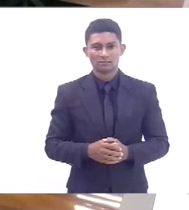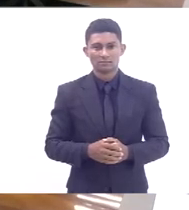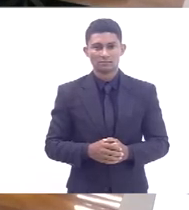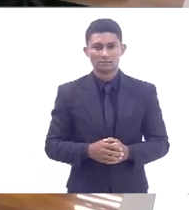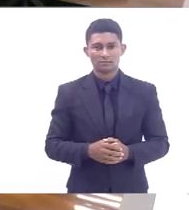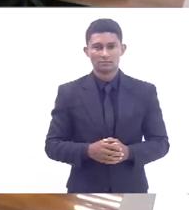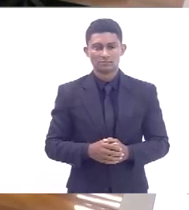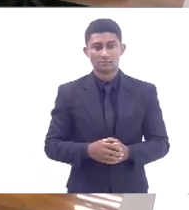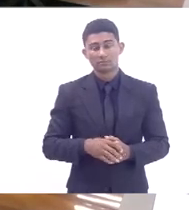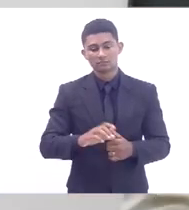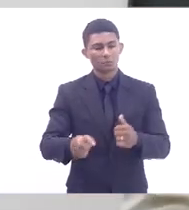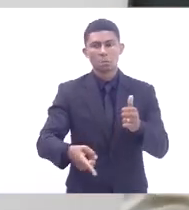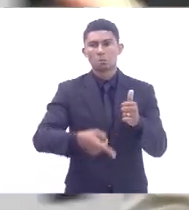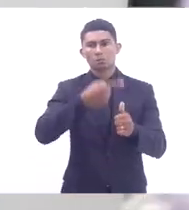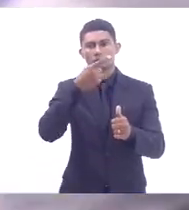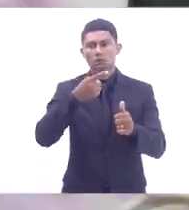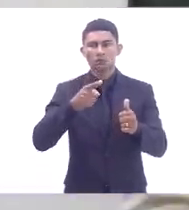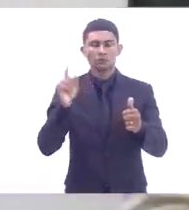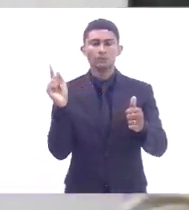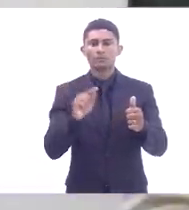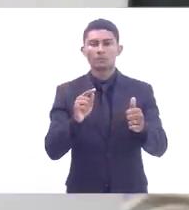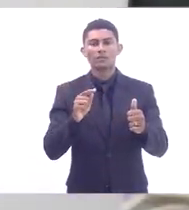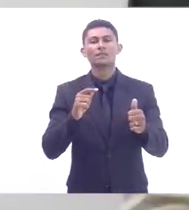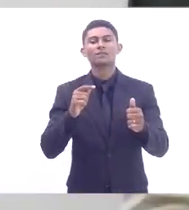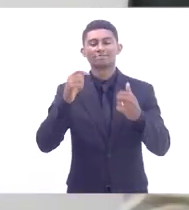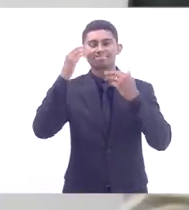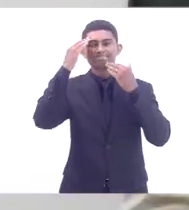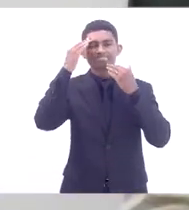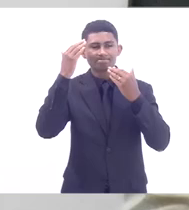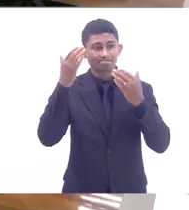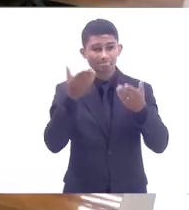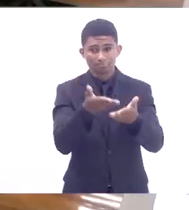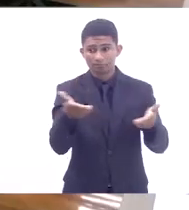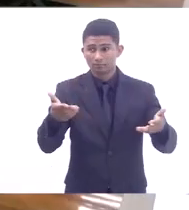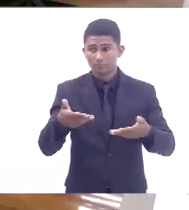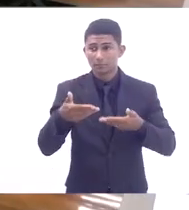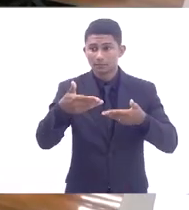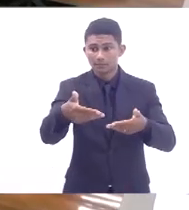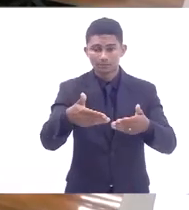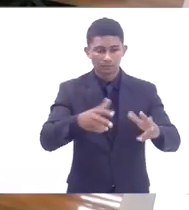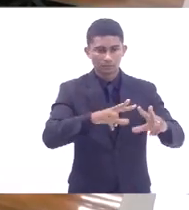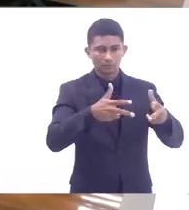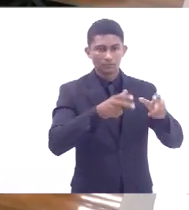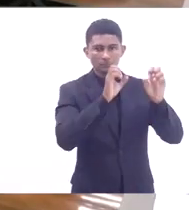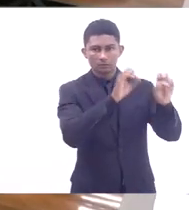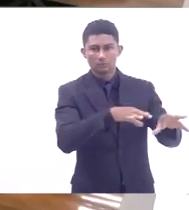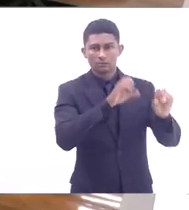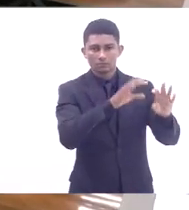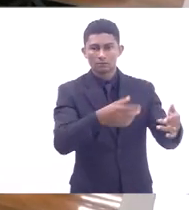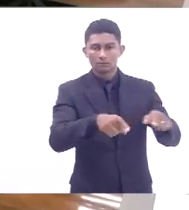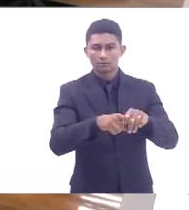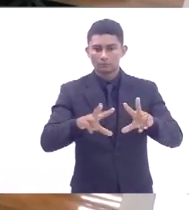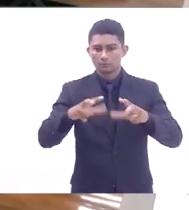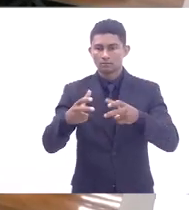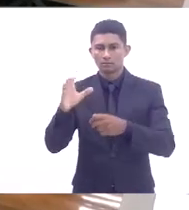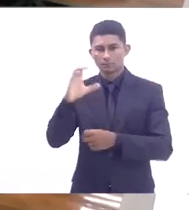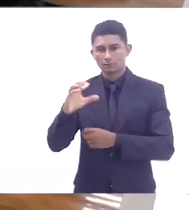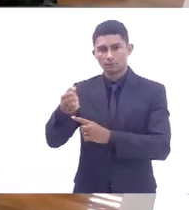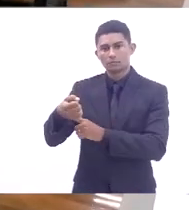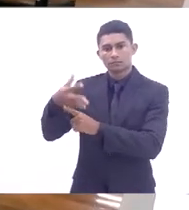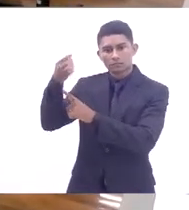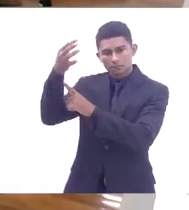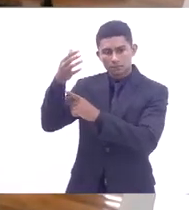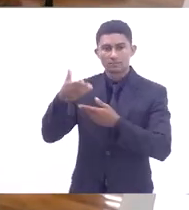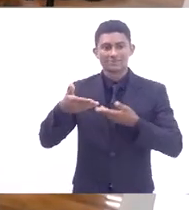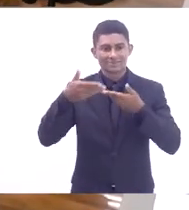é Bom primeiramente gostaria de agradecer o convite tanto a comissão de educação contra a comissão esse em tecnologia para a